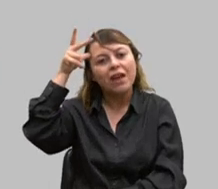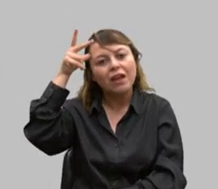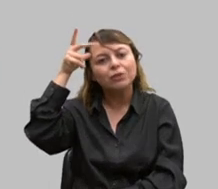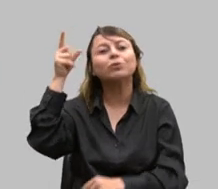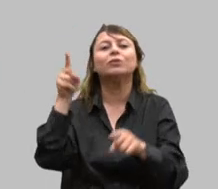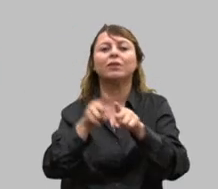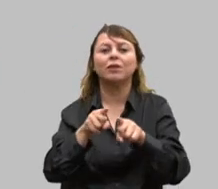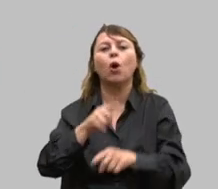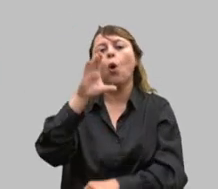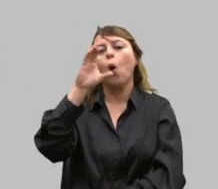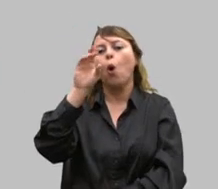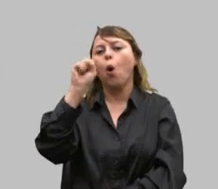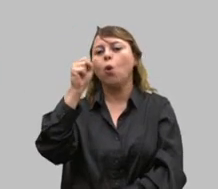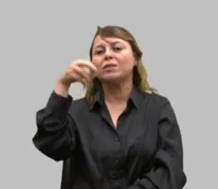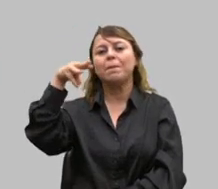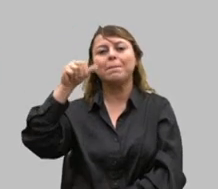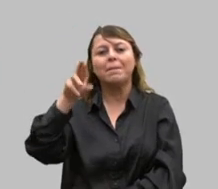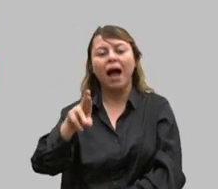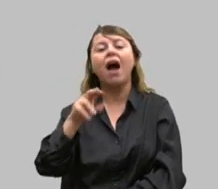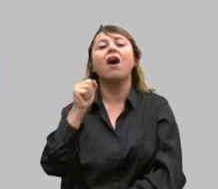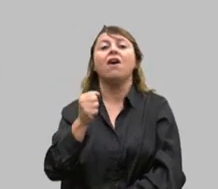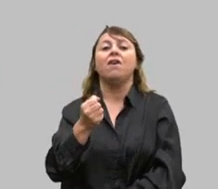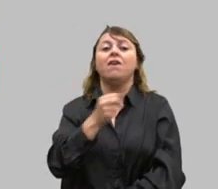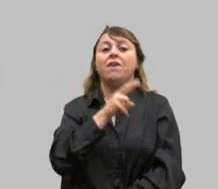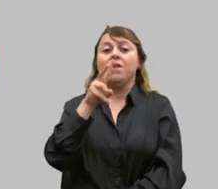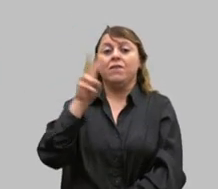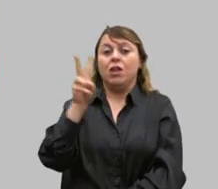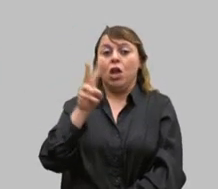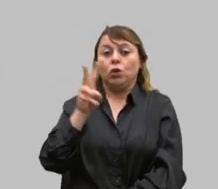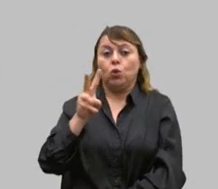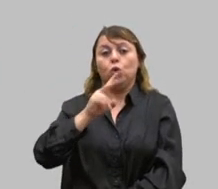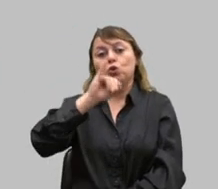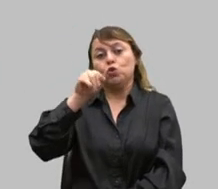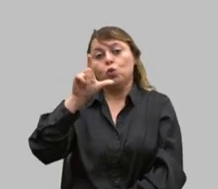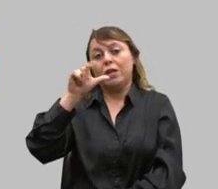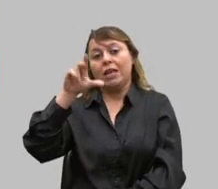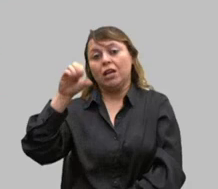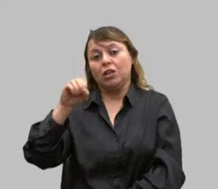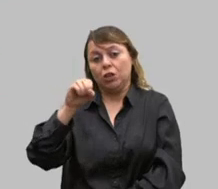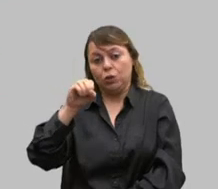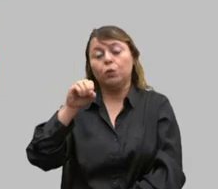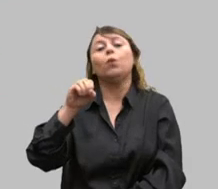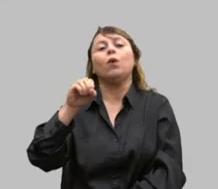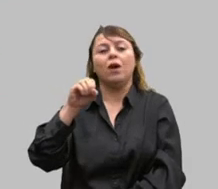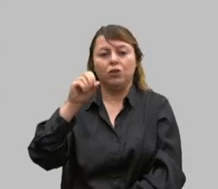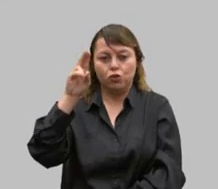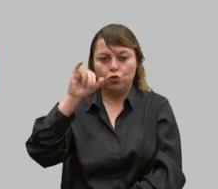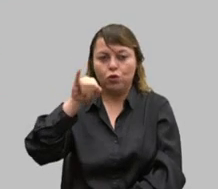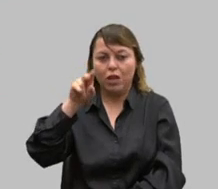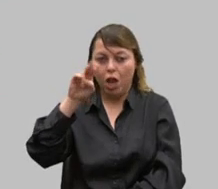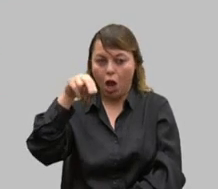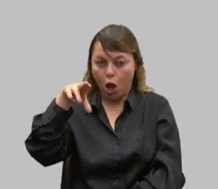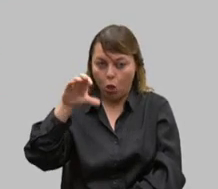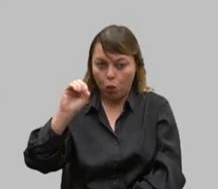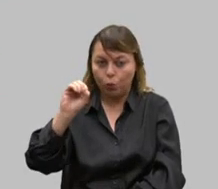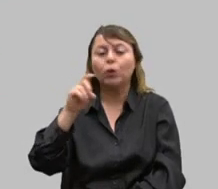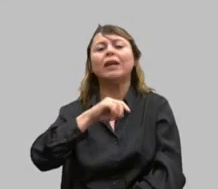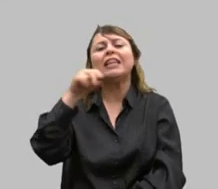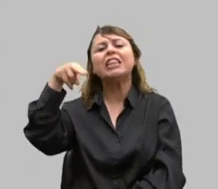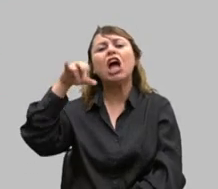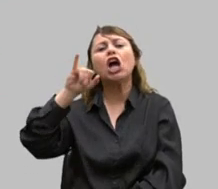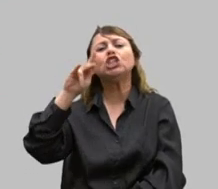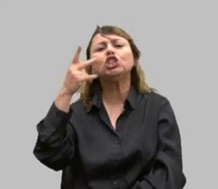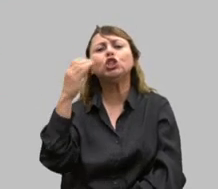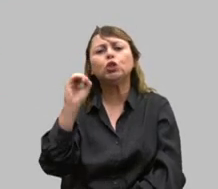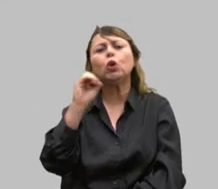Espanha Osmar Vereador Juliano de Jesuânia também da mesma forma Vereador Nandinho de São